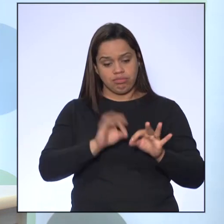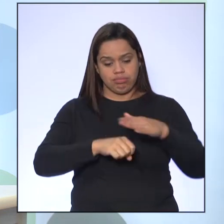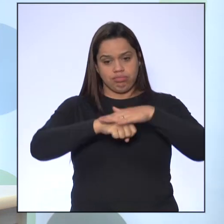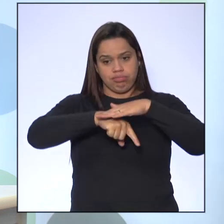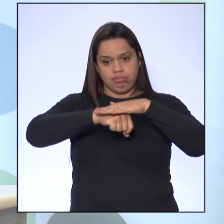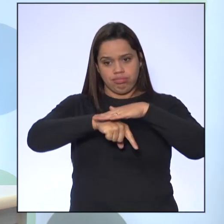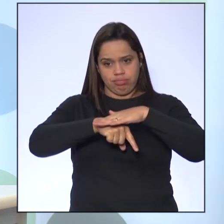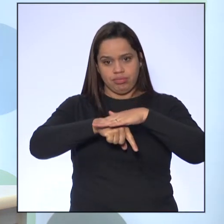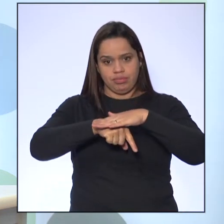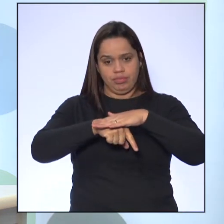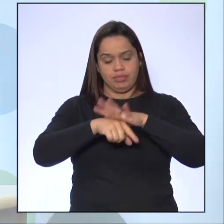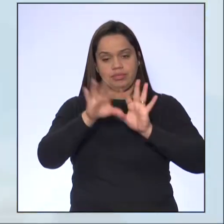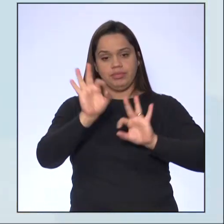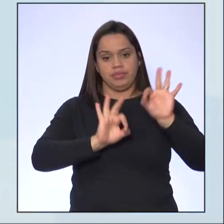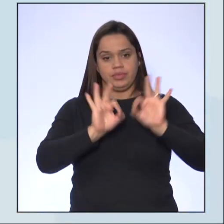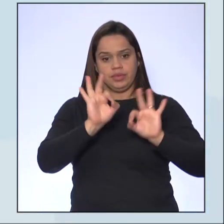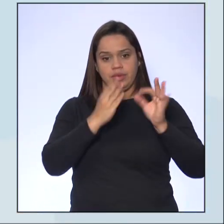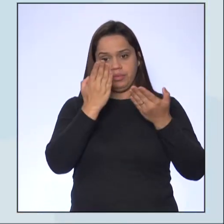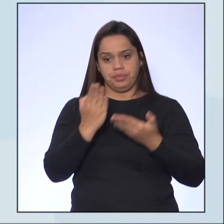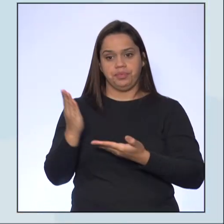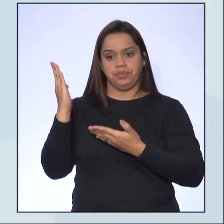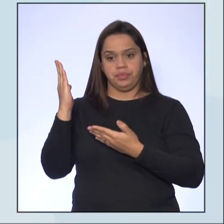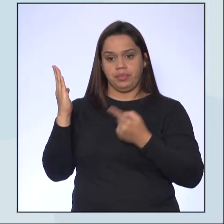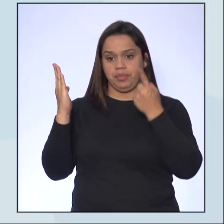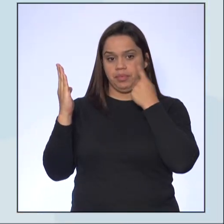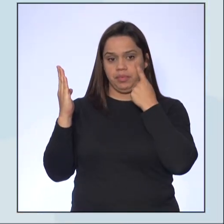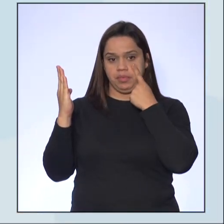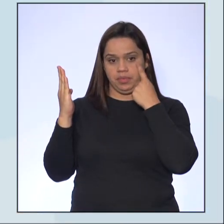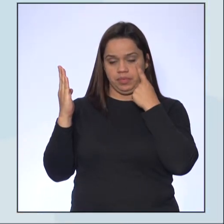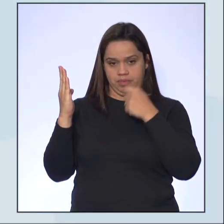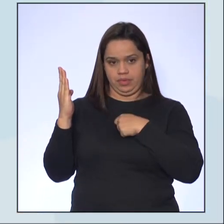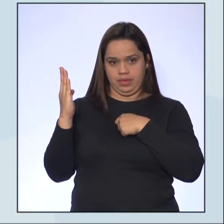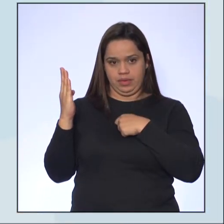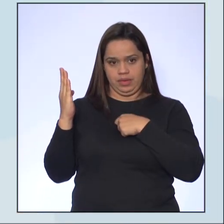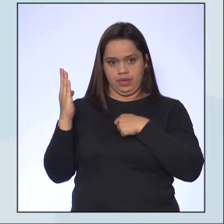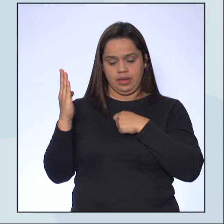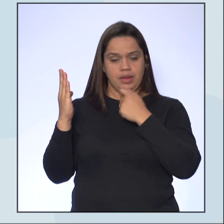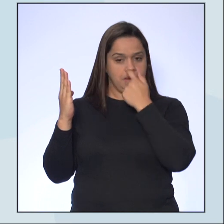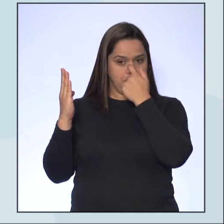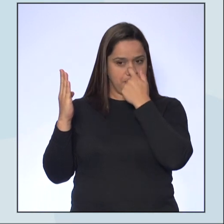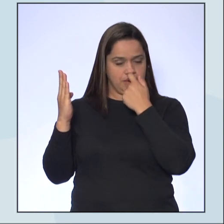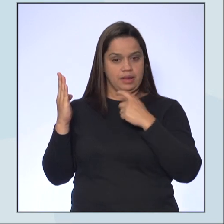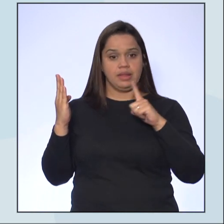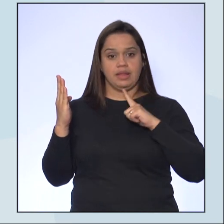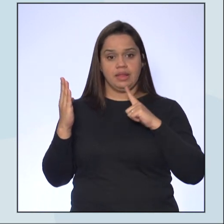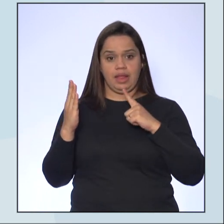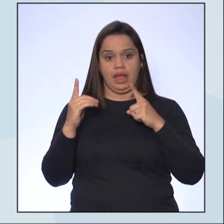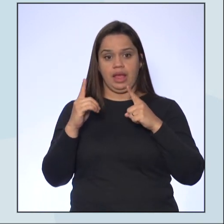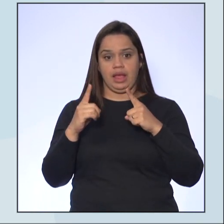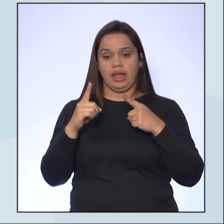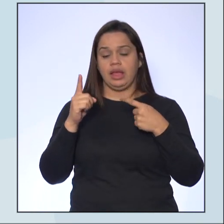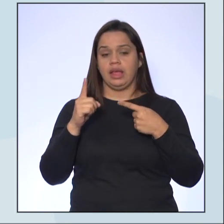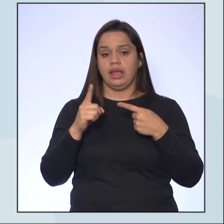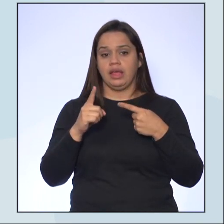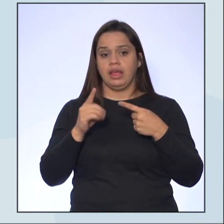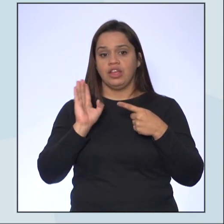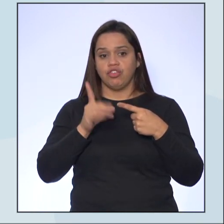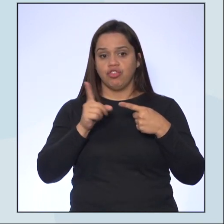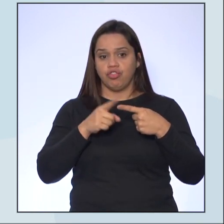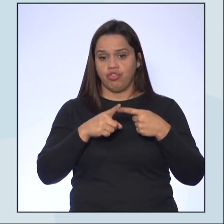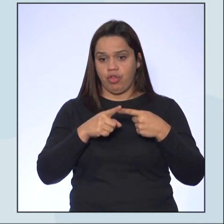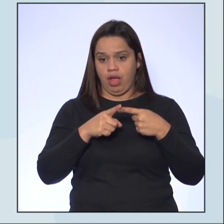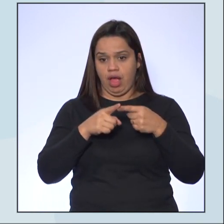montado esse fluxograma aí para vocês enxergarem. Então, tá lá. Então, tá. Dada a